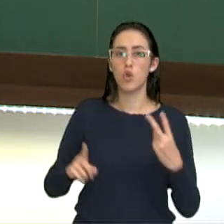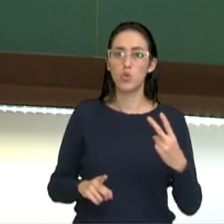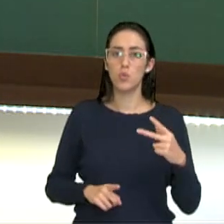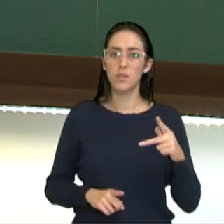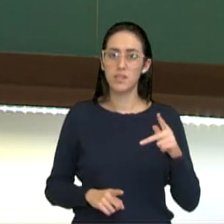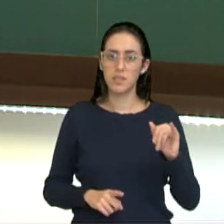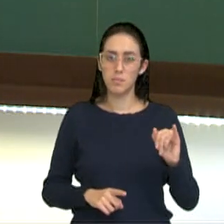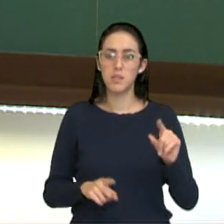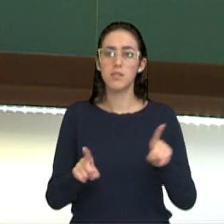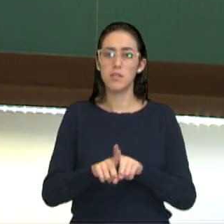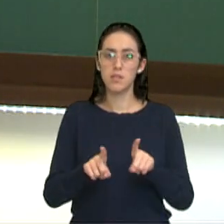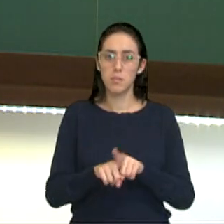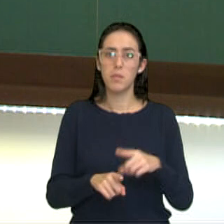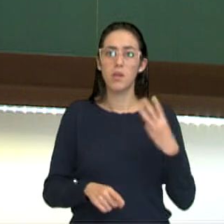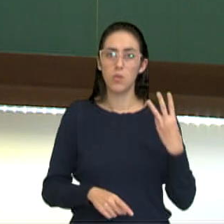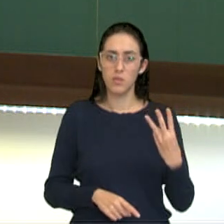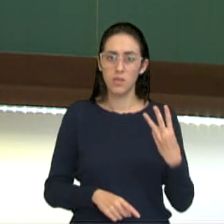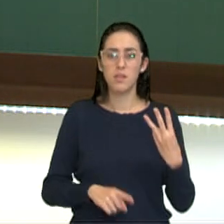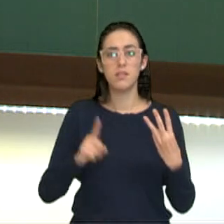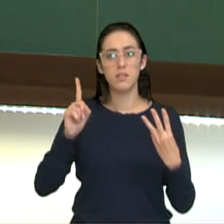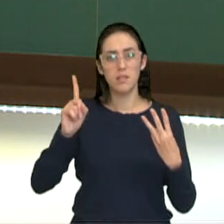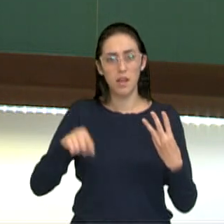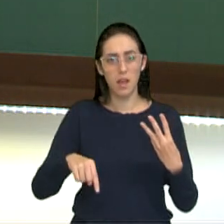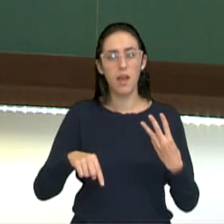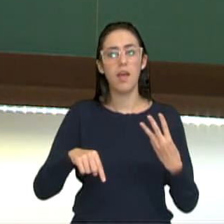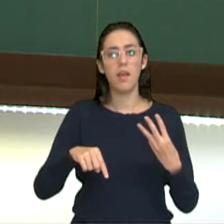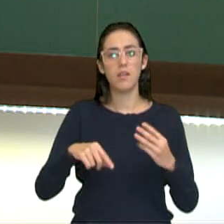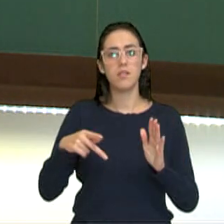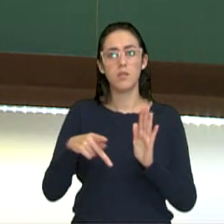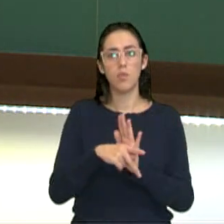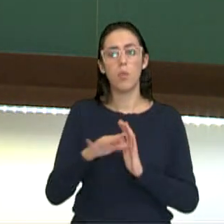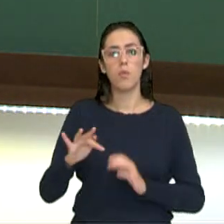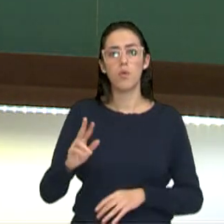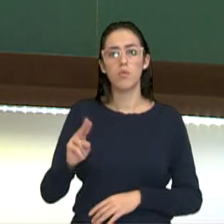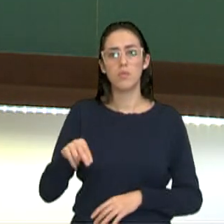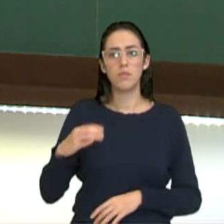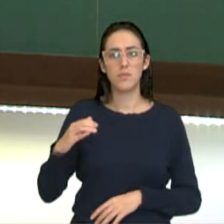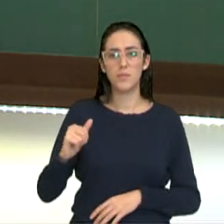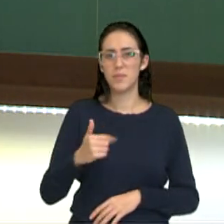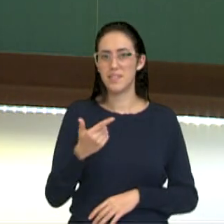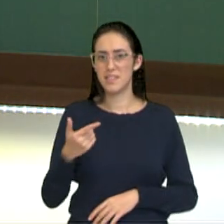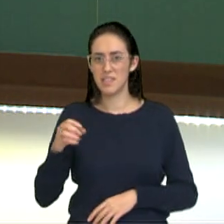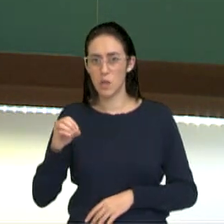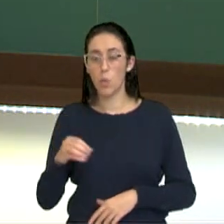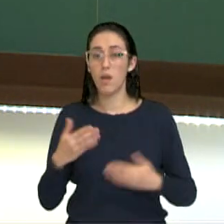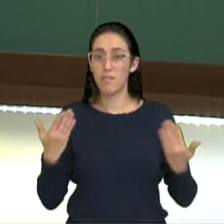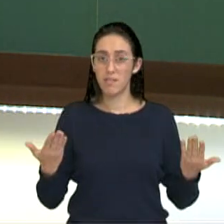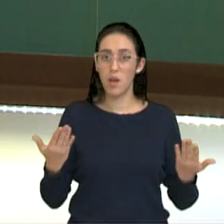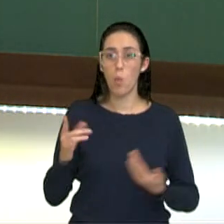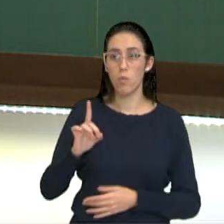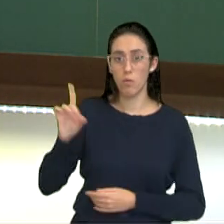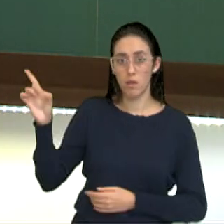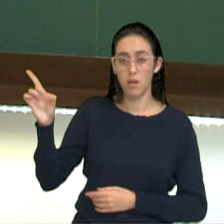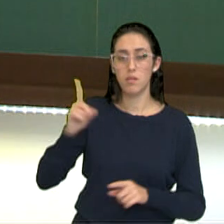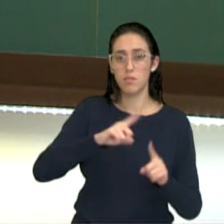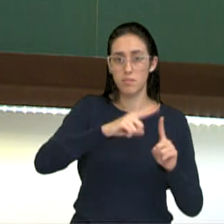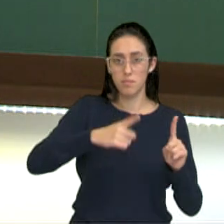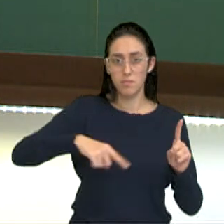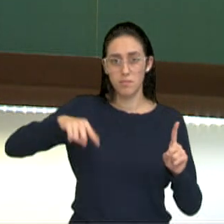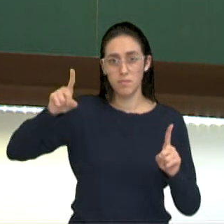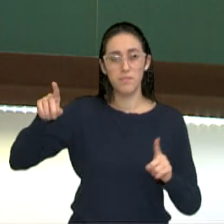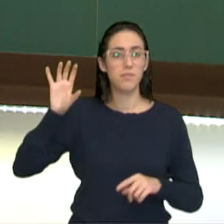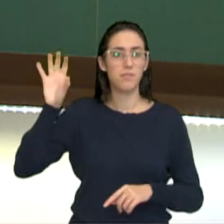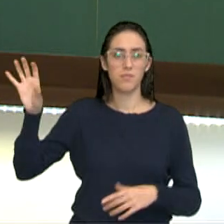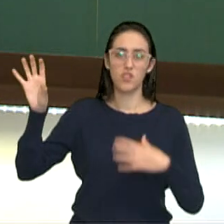3 também são lá da resolução da minha função. Então, o meu gráfico, ele fica desenhado